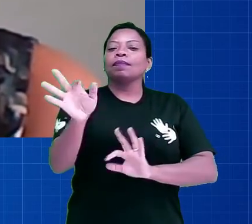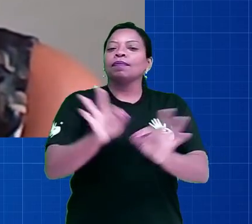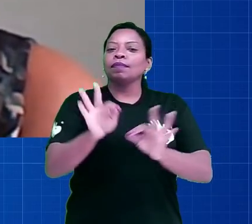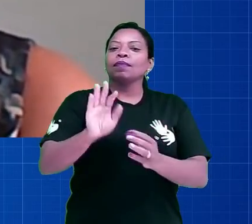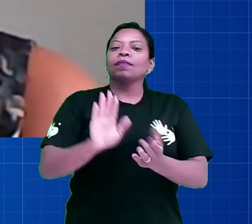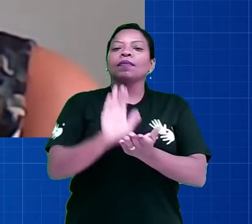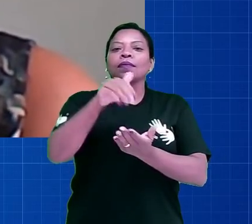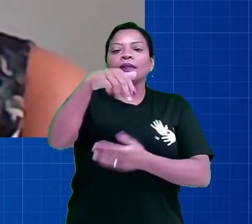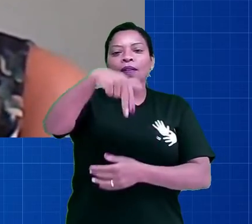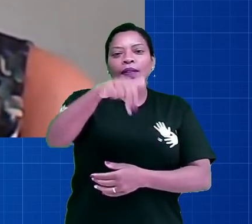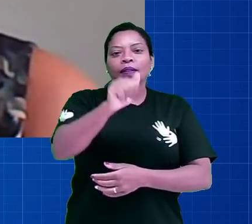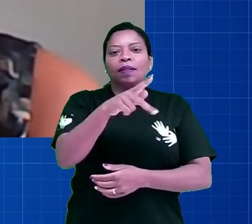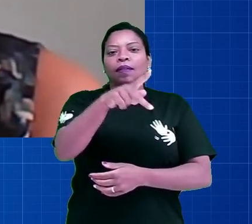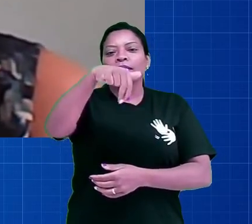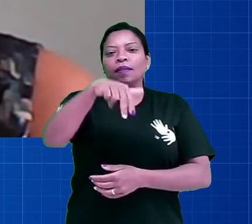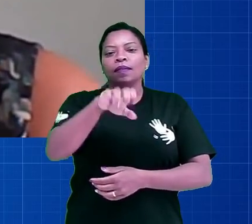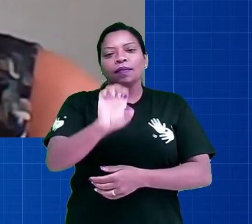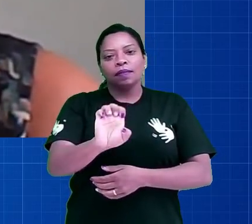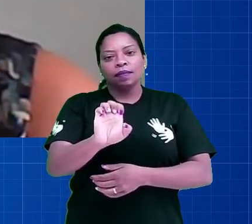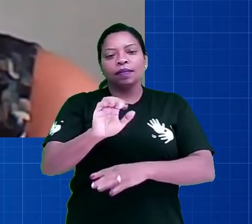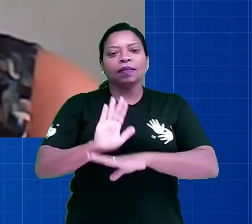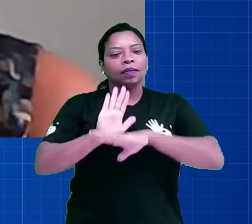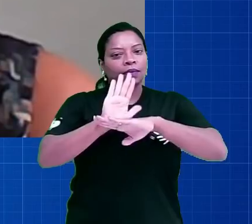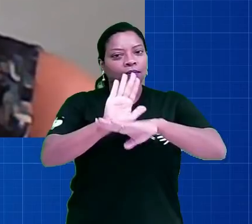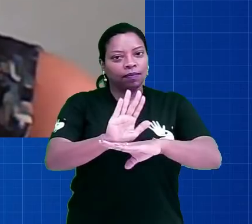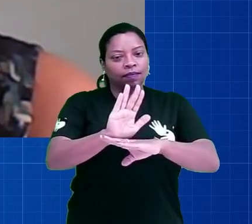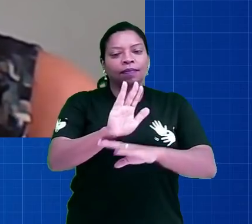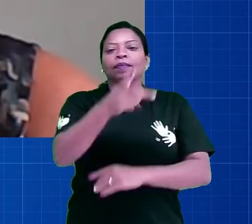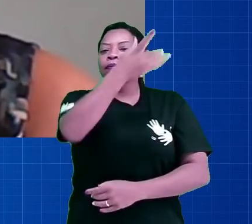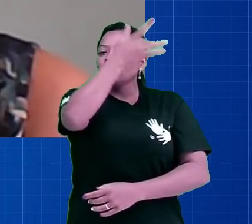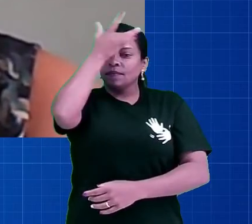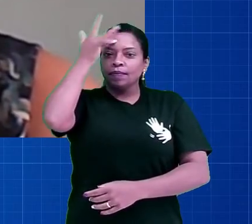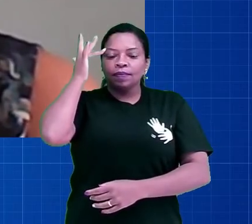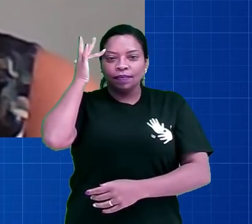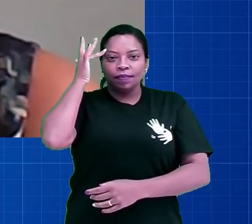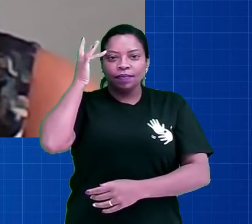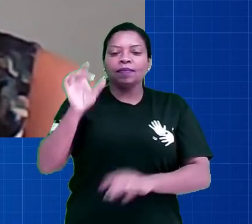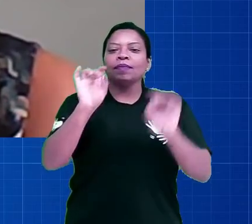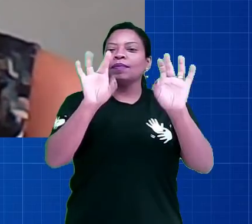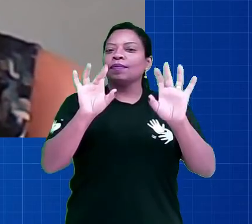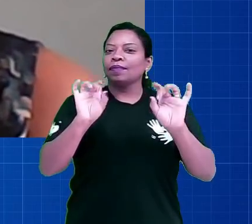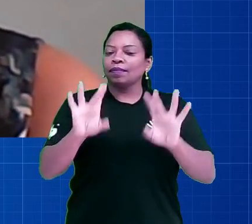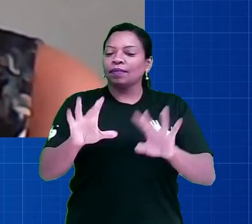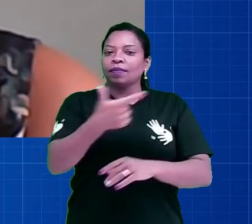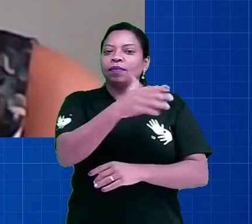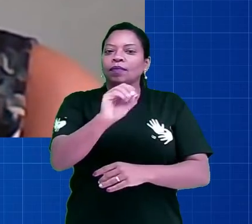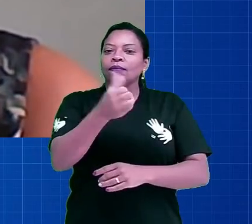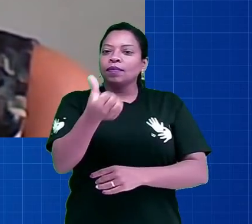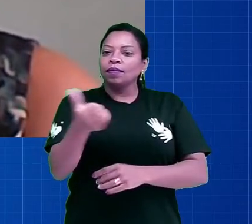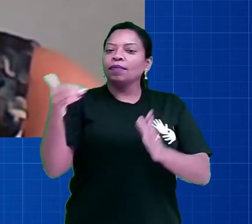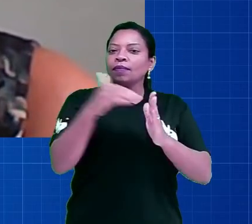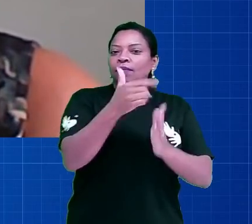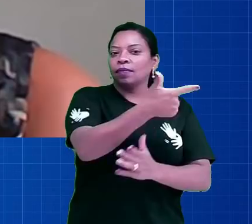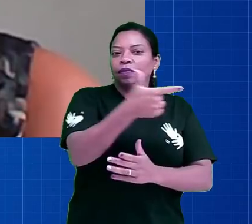NAPNE, Núcleo de Apoio às Pessoas com Necessidades Educacionais Especiais, de 2006 a 2021. Coordenadora